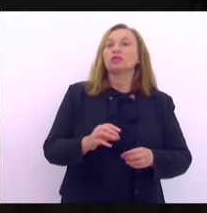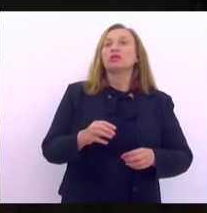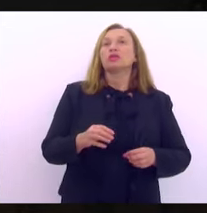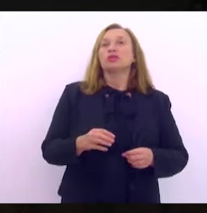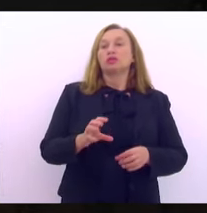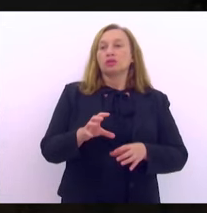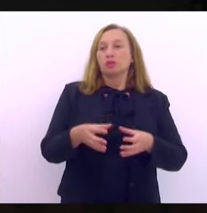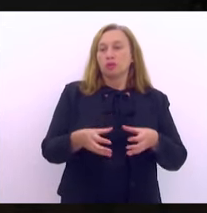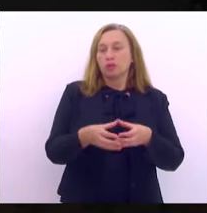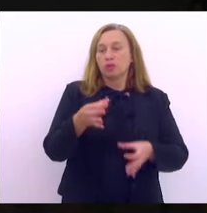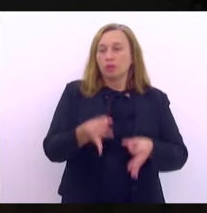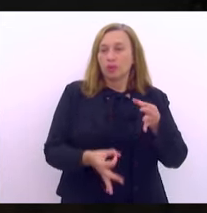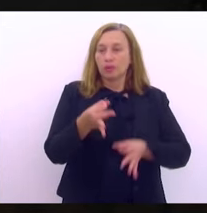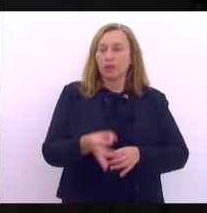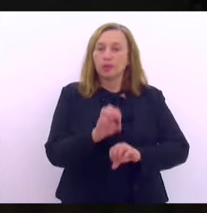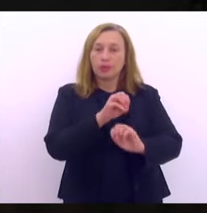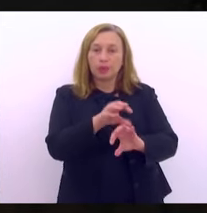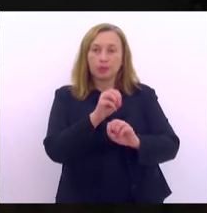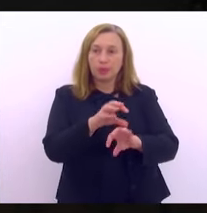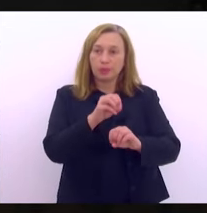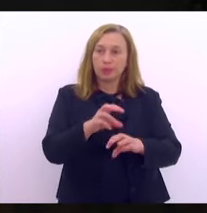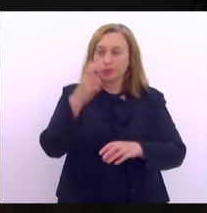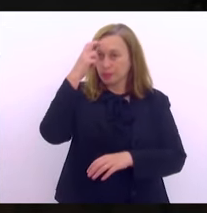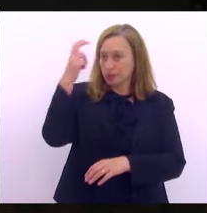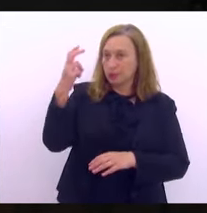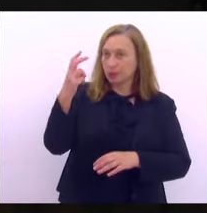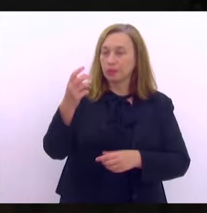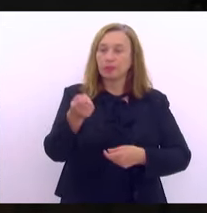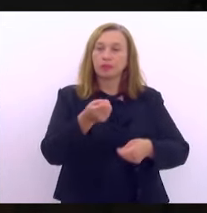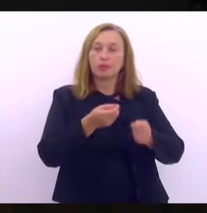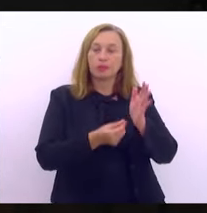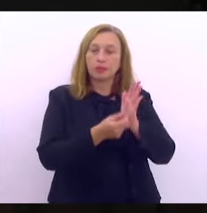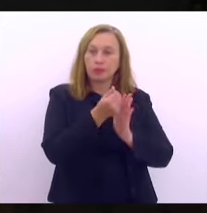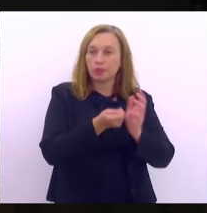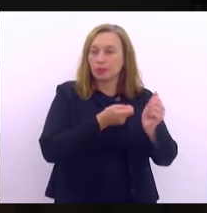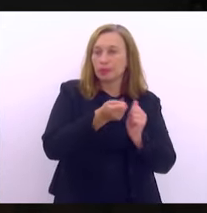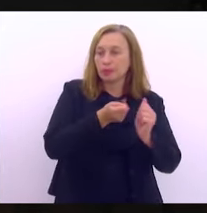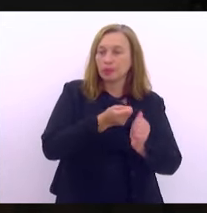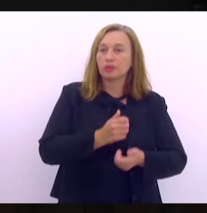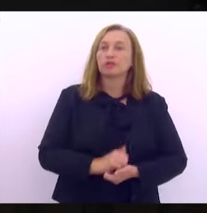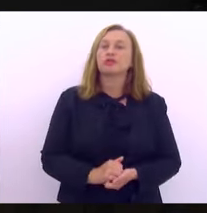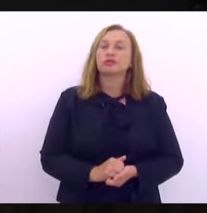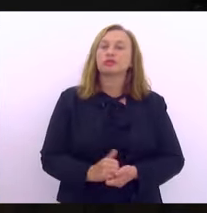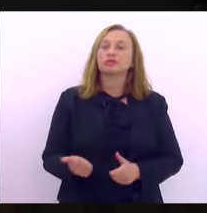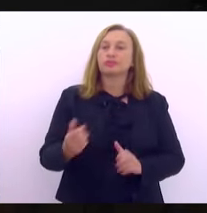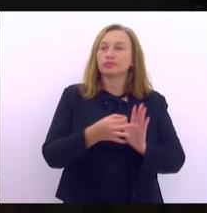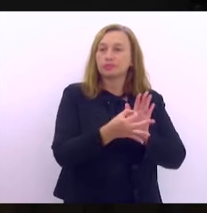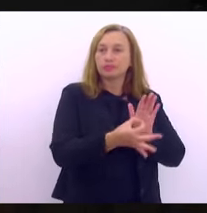Justiça, Educação, Cultura, de Orçamento, Finanças, Fiscalização Financeira e Controle. Para emitir